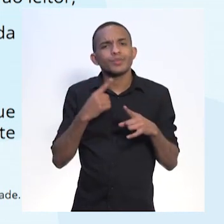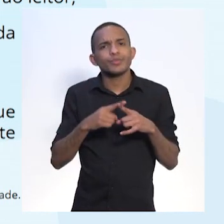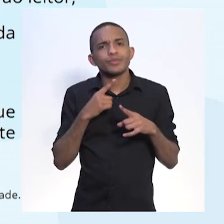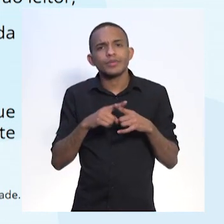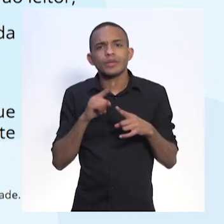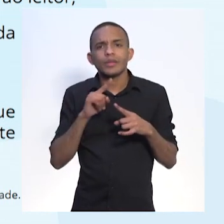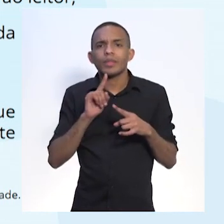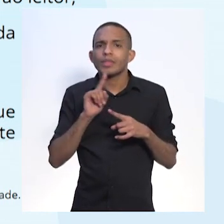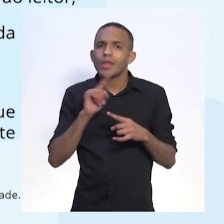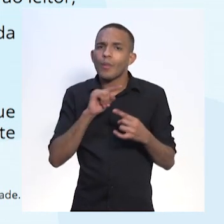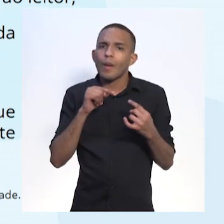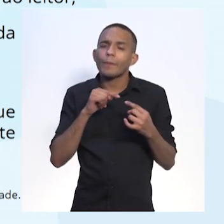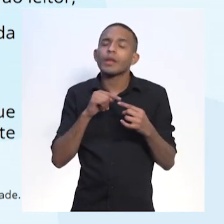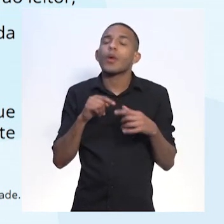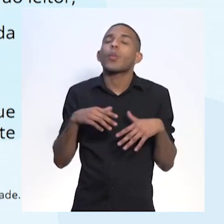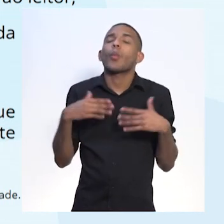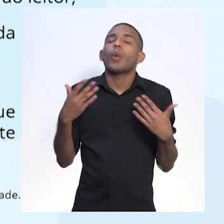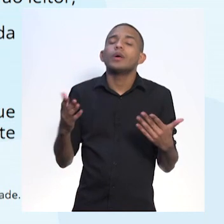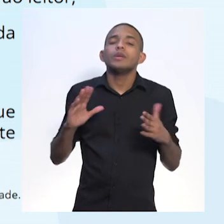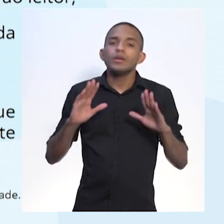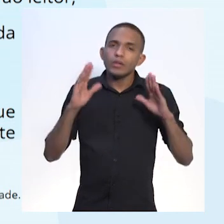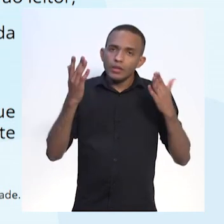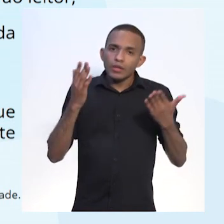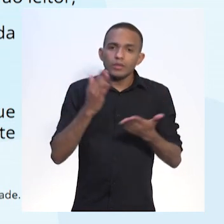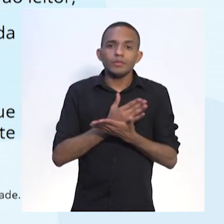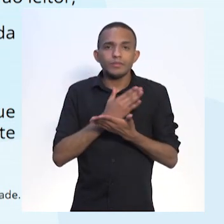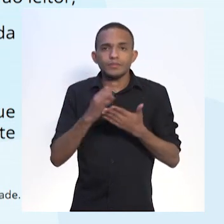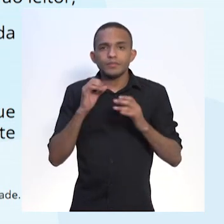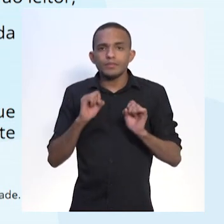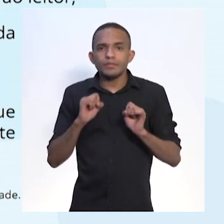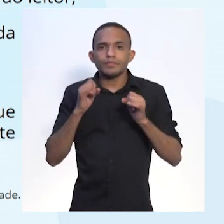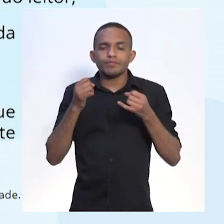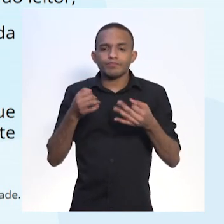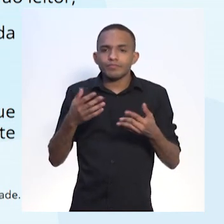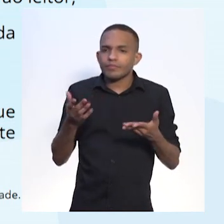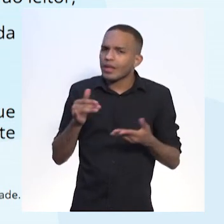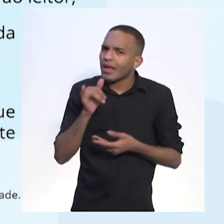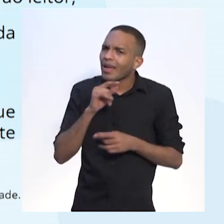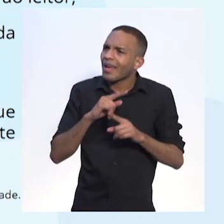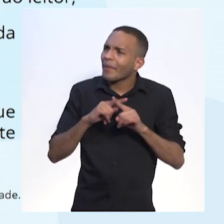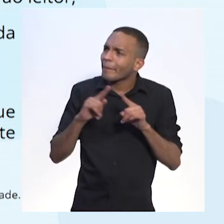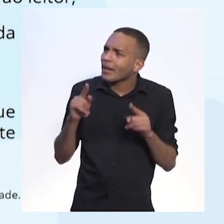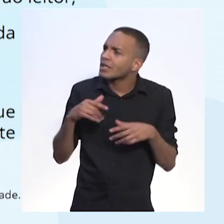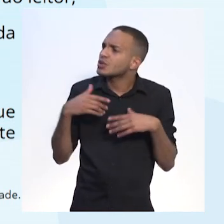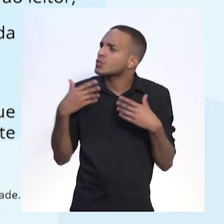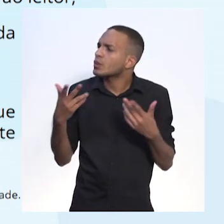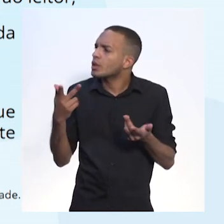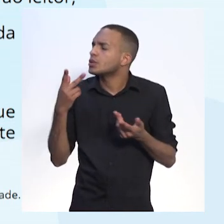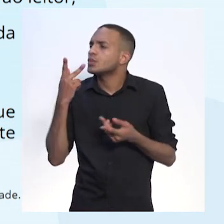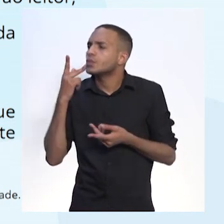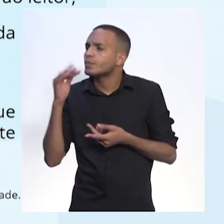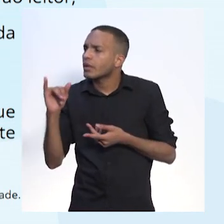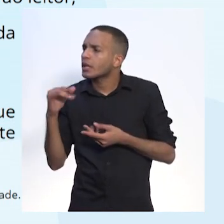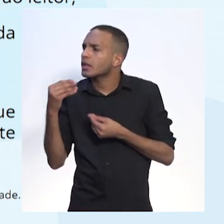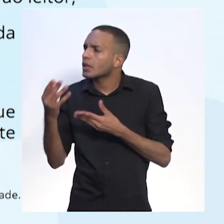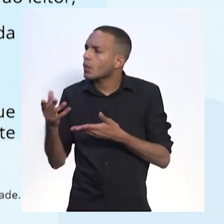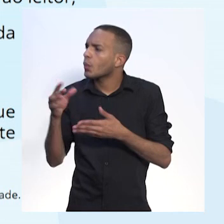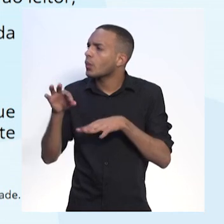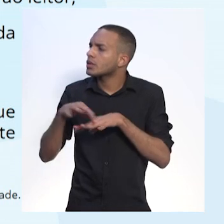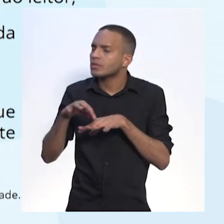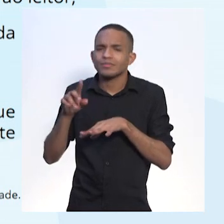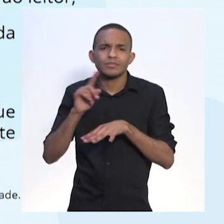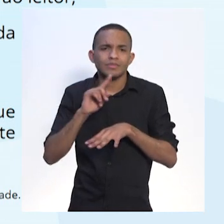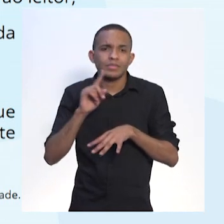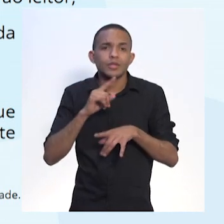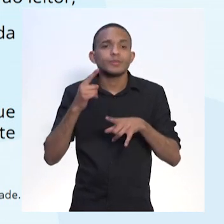quando aconteceu, certo? Então, assim, alguns podem até levantar a hipótese assim, foi quando o pai deu o anel. Na verdade, não, porque o anel